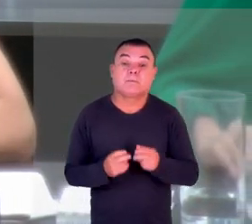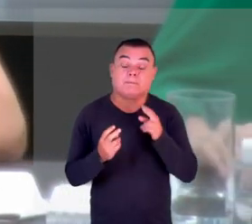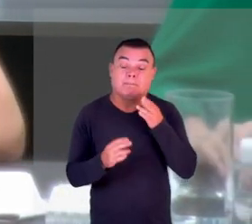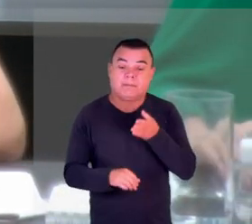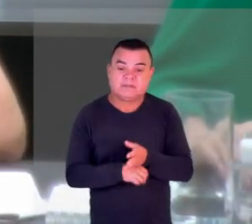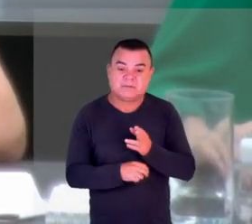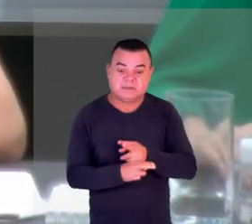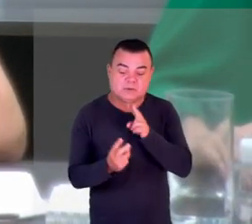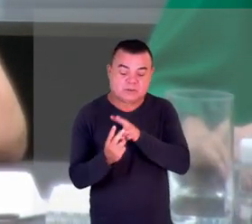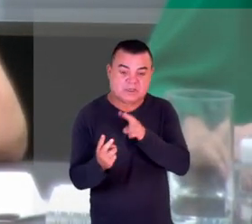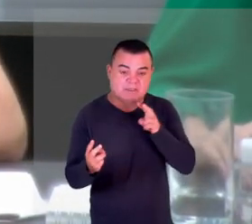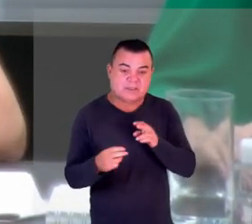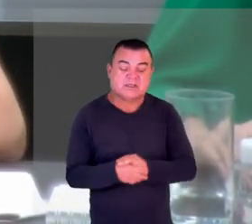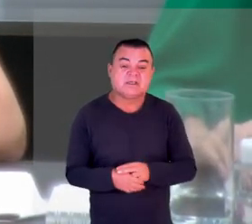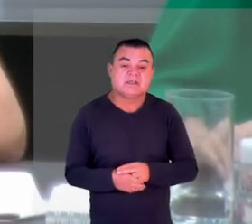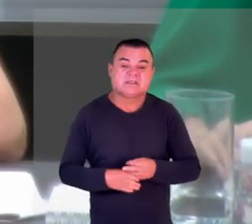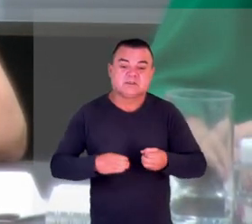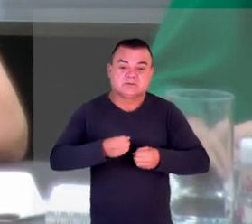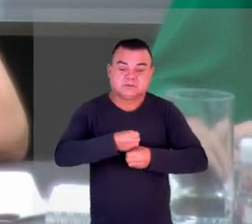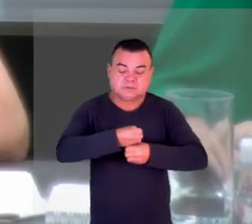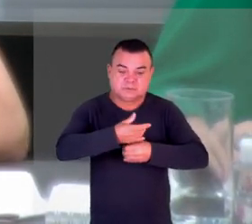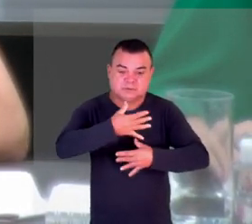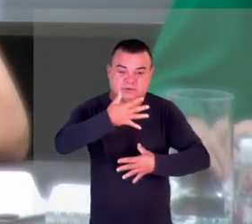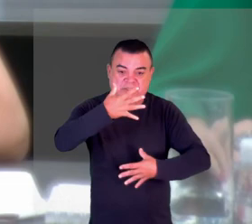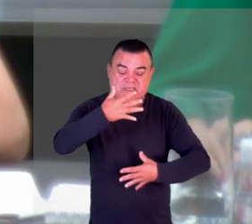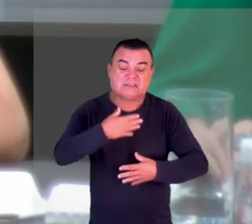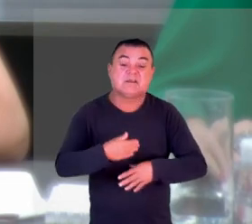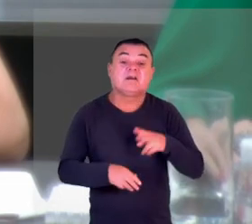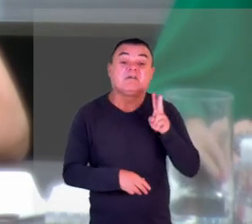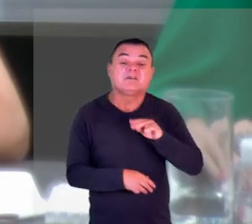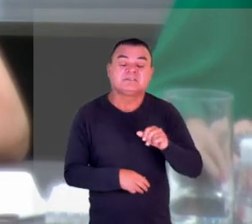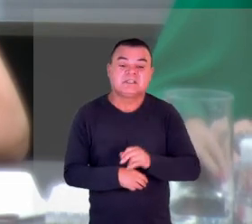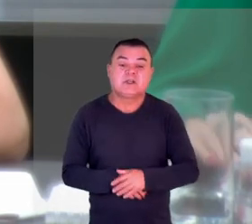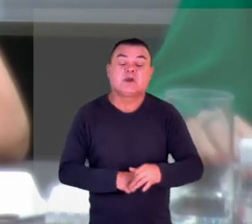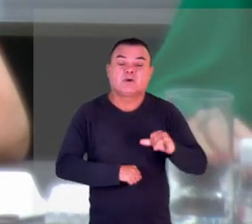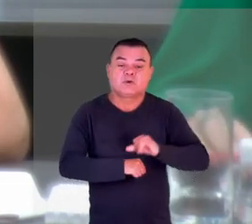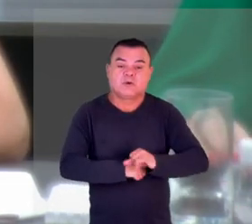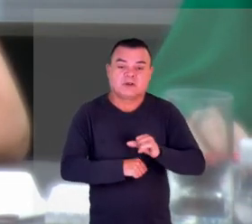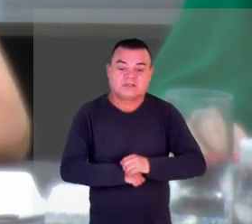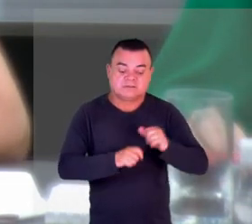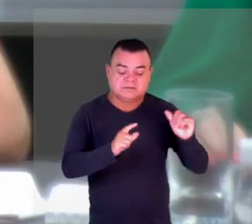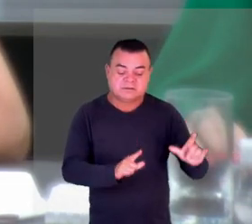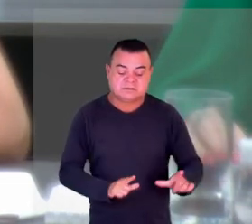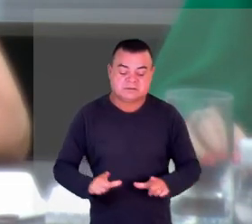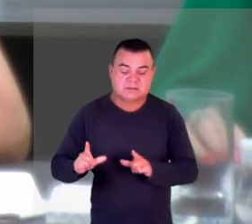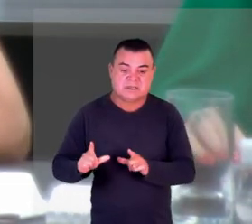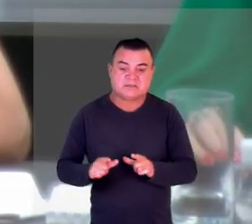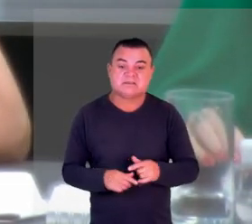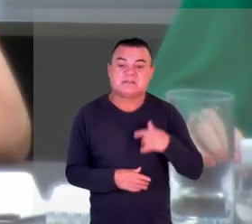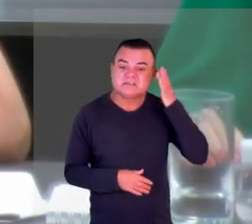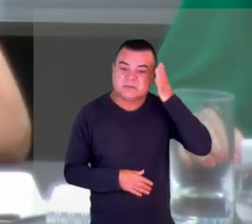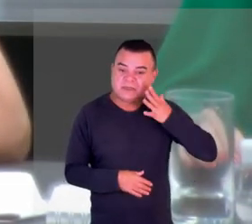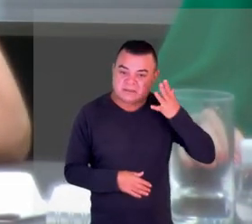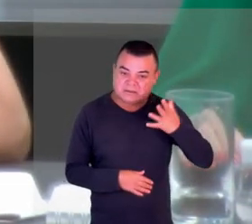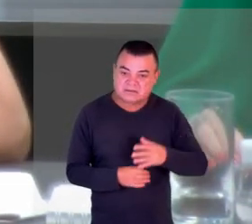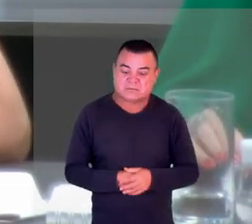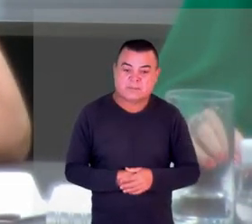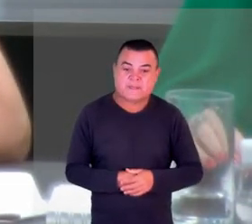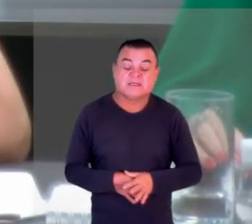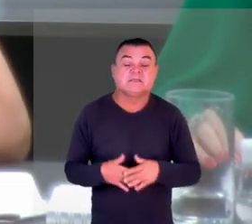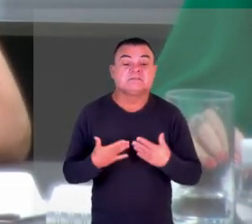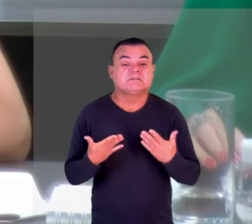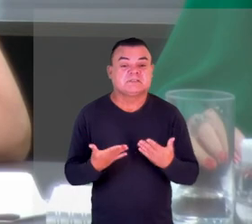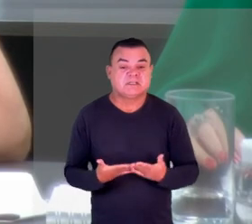chat vai ser vão ser colocadas vão ser colocados os slides das apresentações Então vão ser